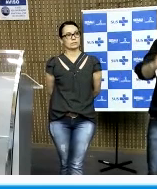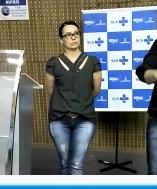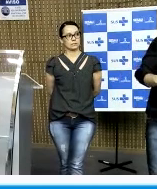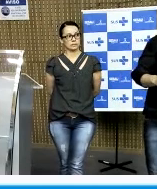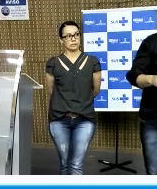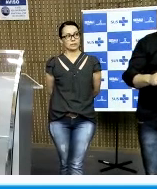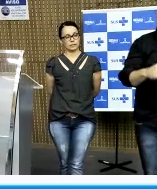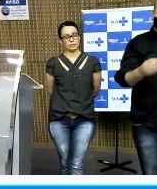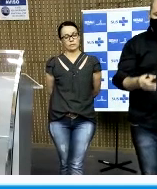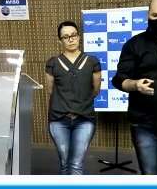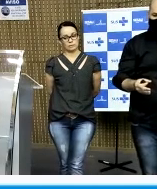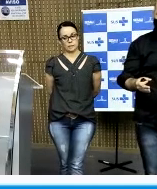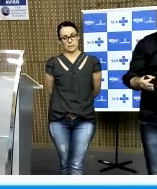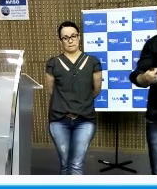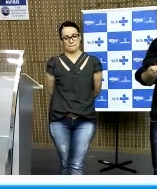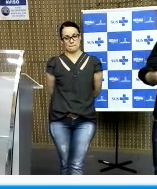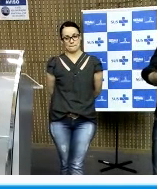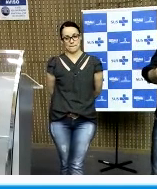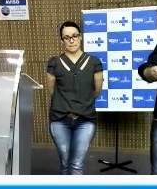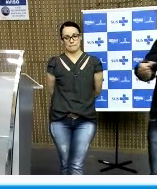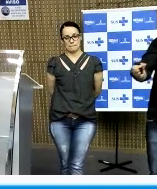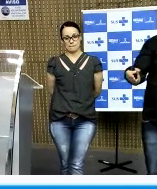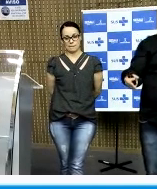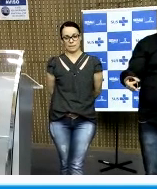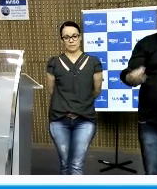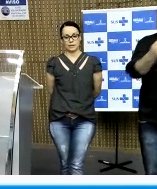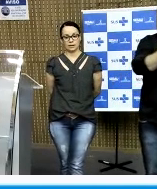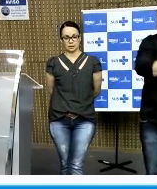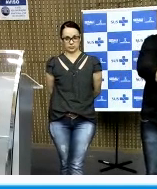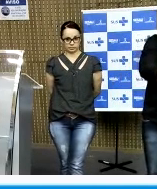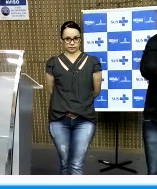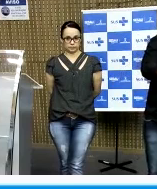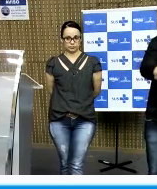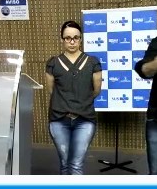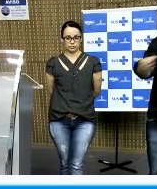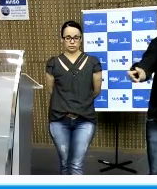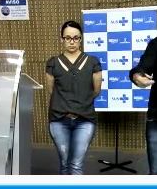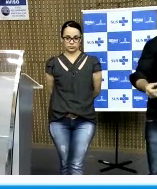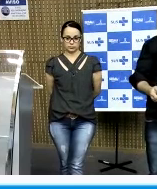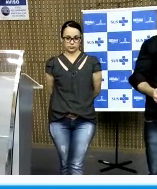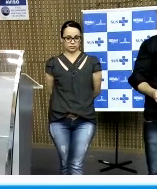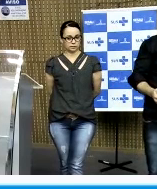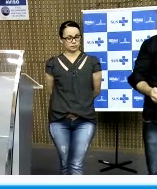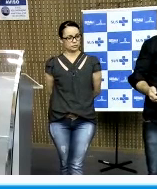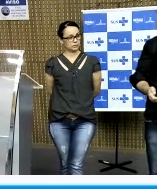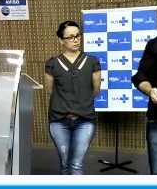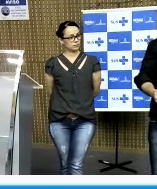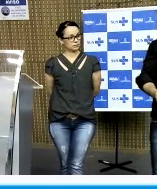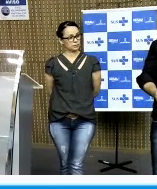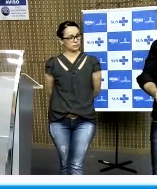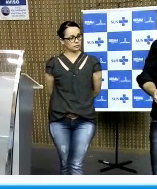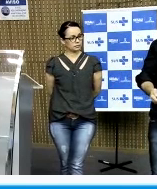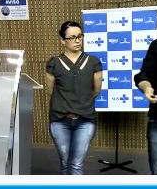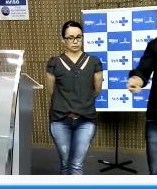e uma de enfermagem baixa que tem que ser melhorada. A avaliação do pé de risco segue o slide anterior, então ele se mantém em 0% em relação